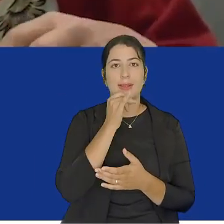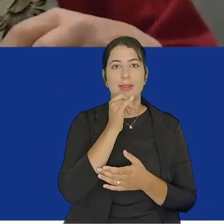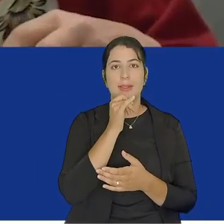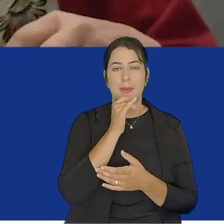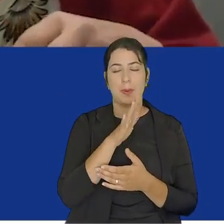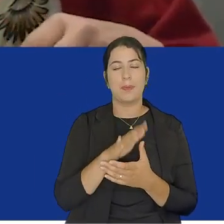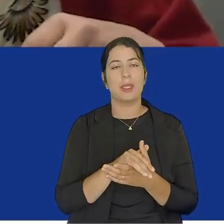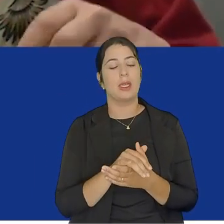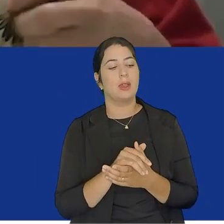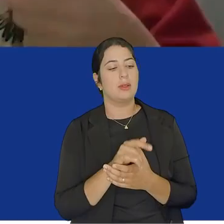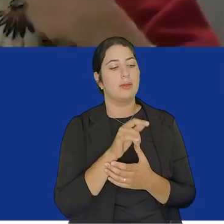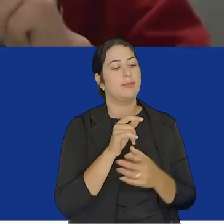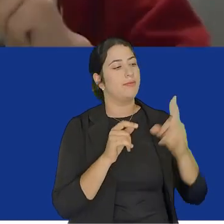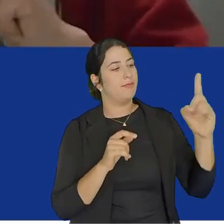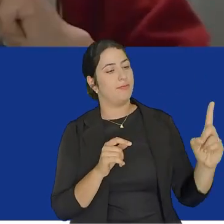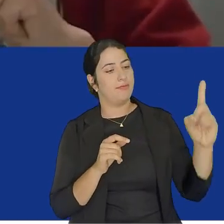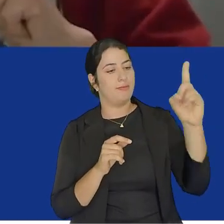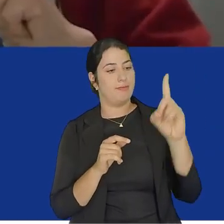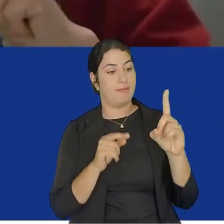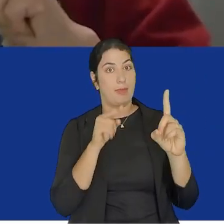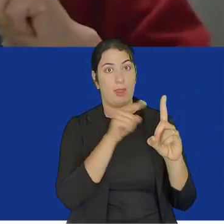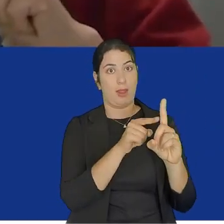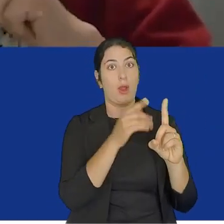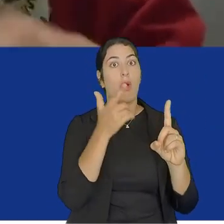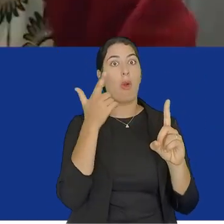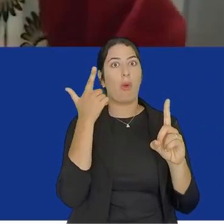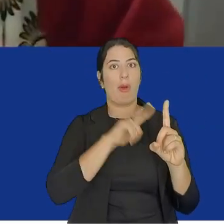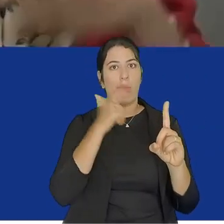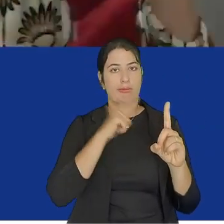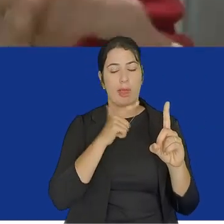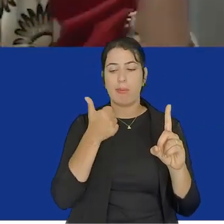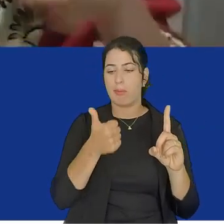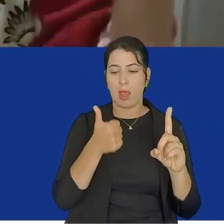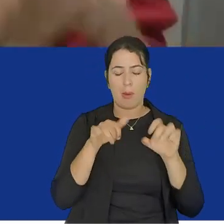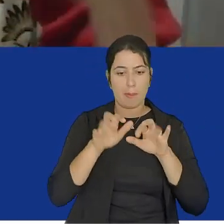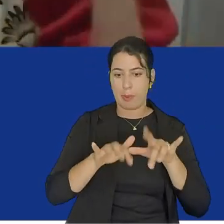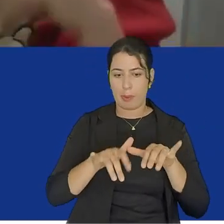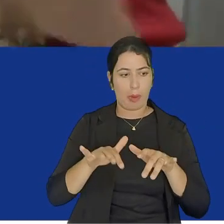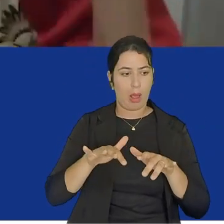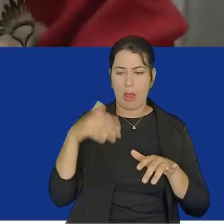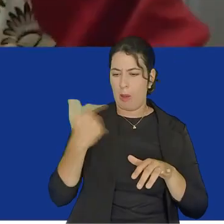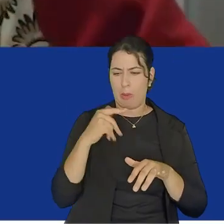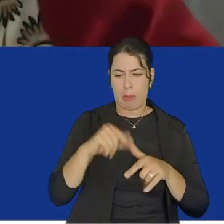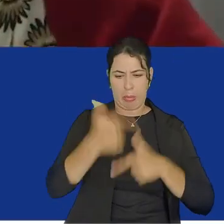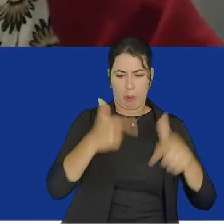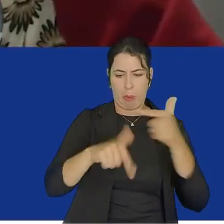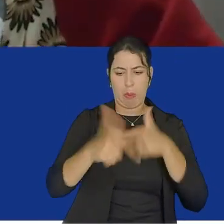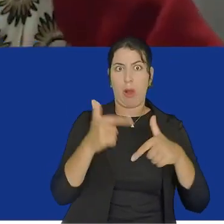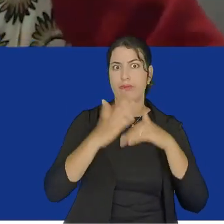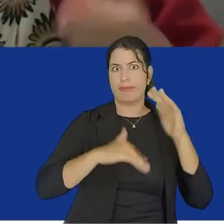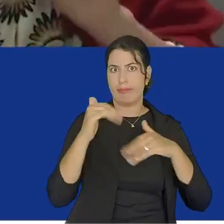produção. Ela é muito operacional. Sabe aquela pessoa que senta e que nem burro,